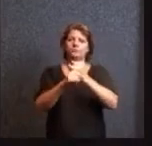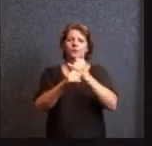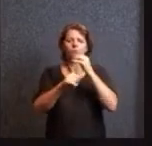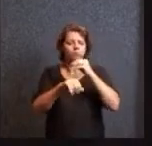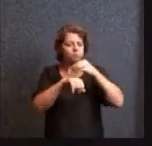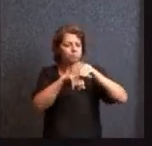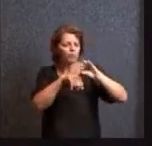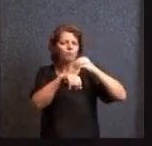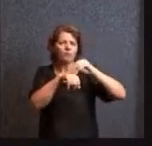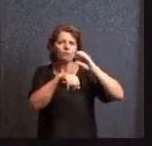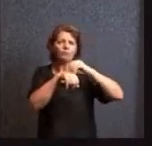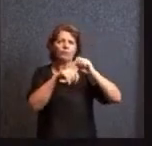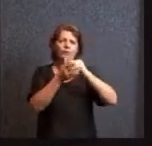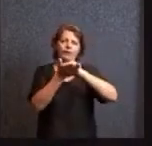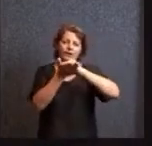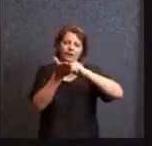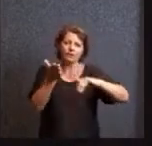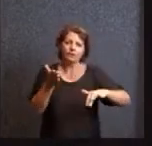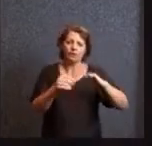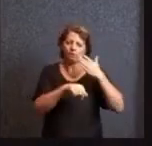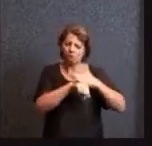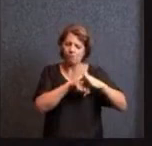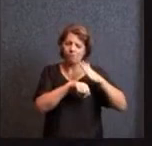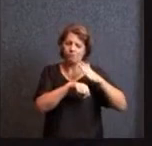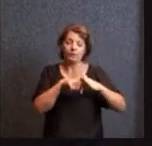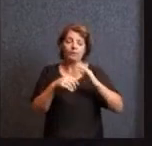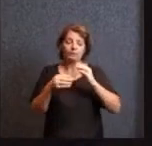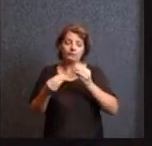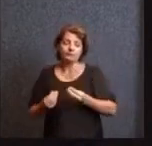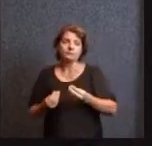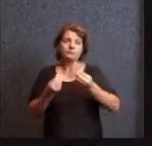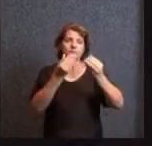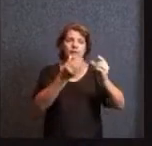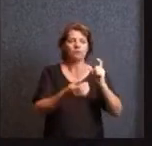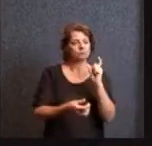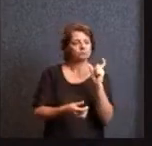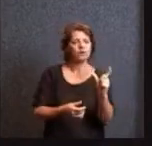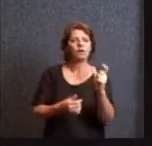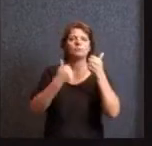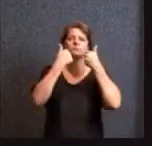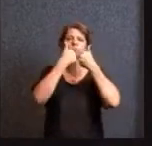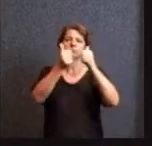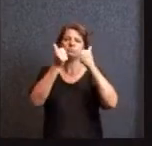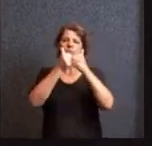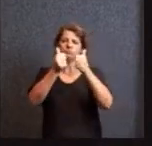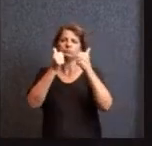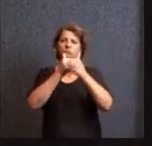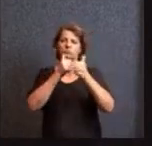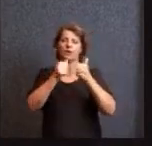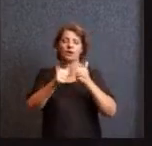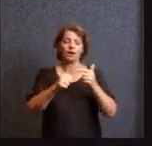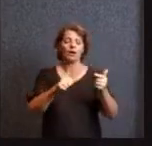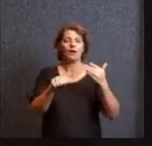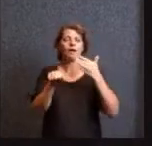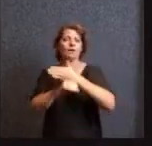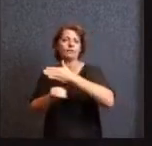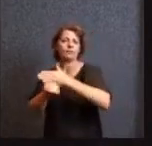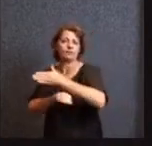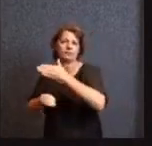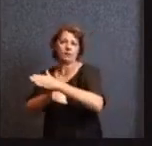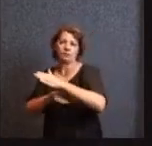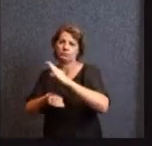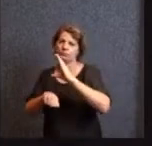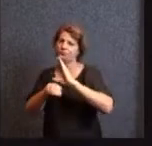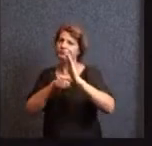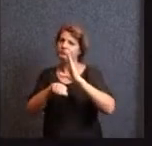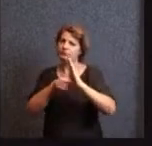essas atividades e também dando vale transporte para viabilizar a frequência. Porque a experiência anterior